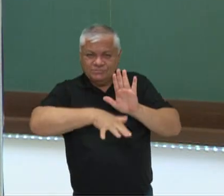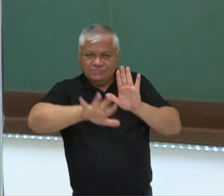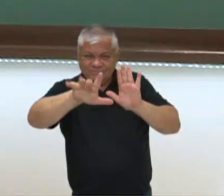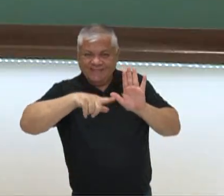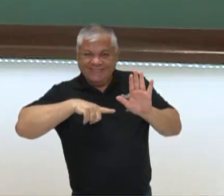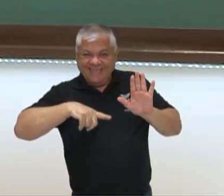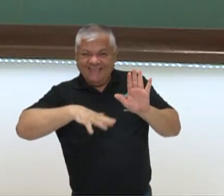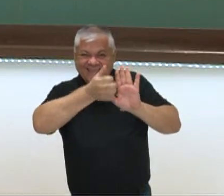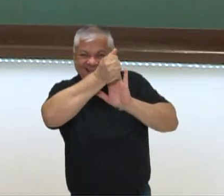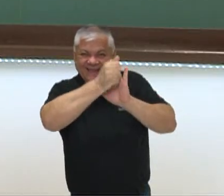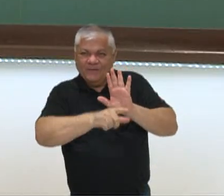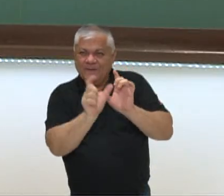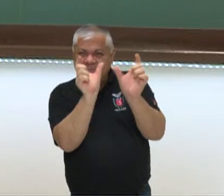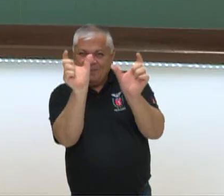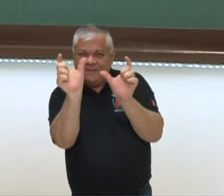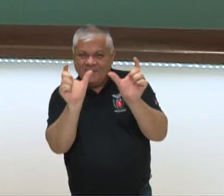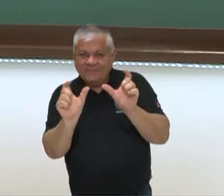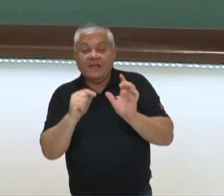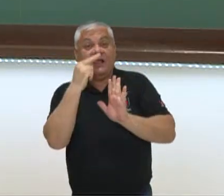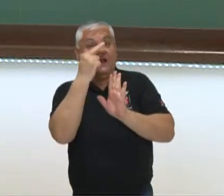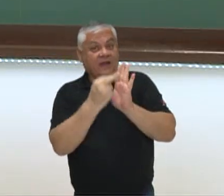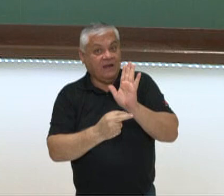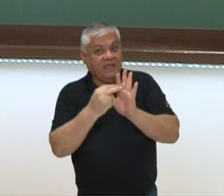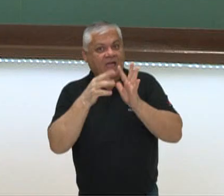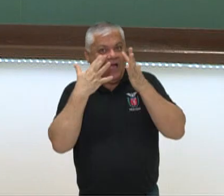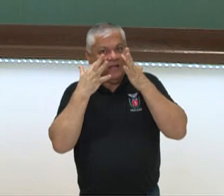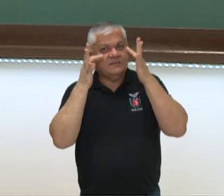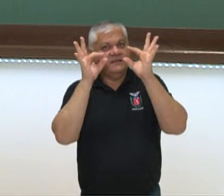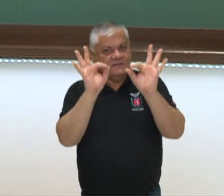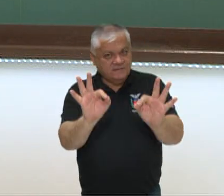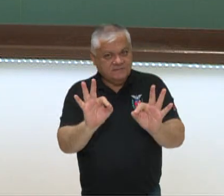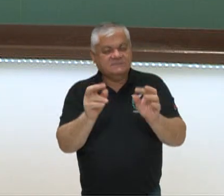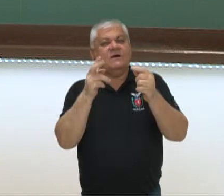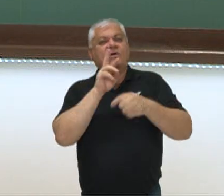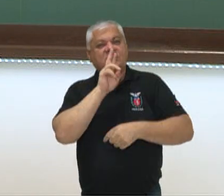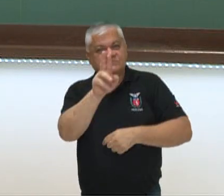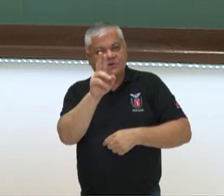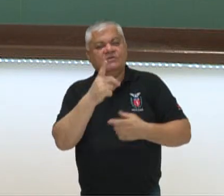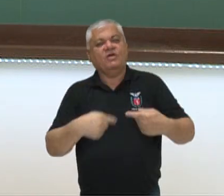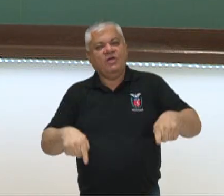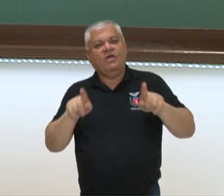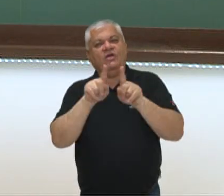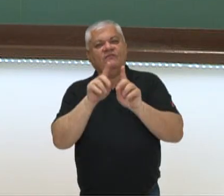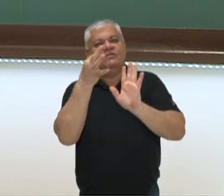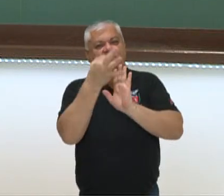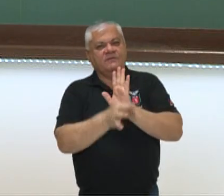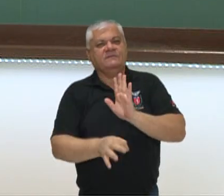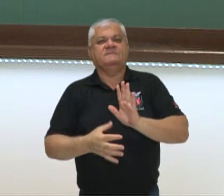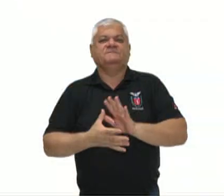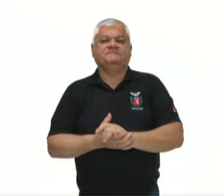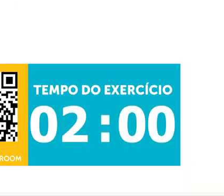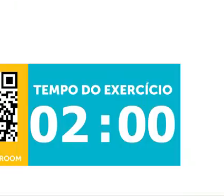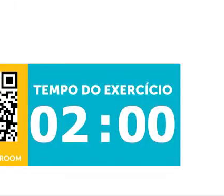lido? Releiam com atenção aí, eu tenho certeza que vocês são capazes de responder. Eu já volto comentando o gabarito com vocês.